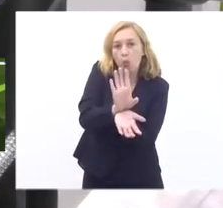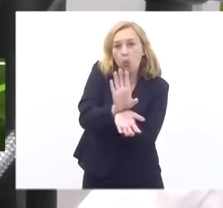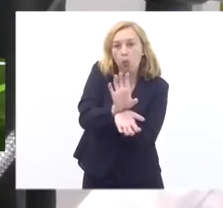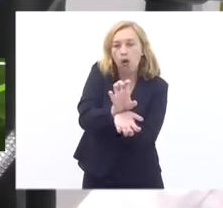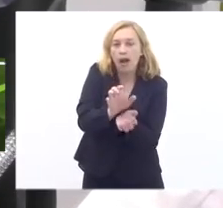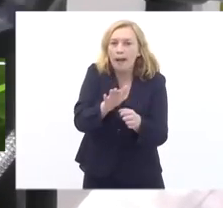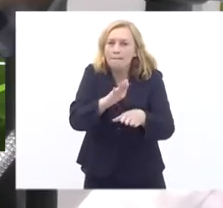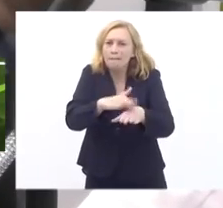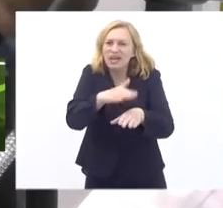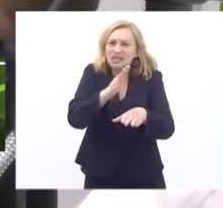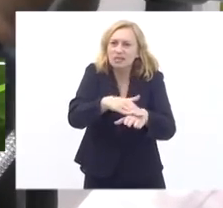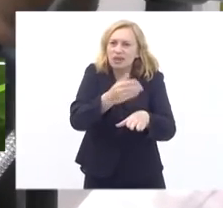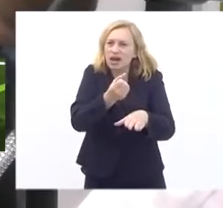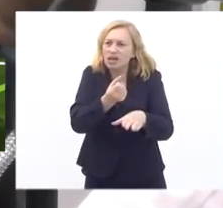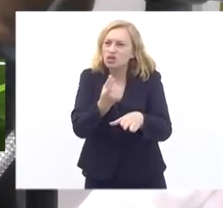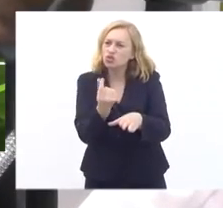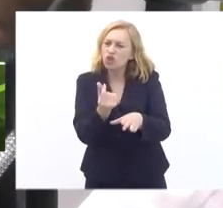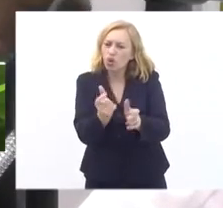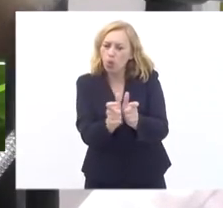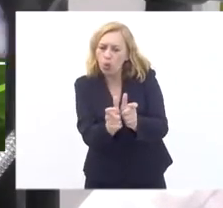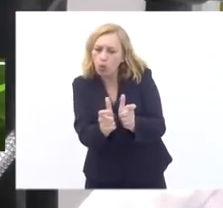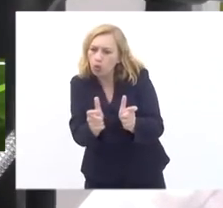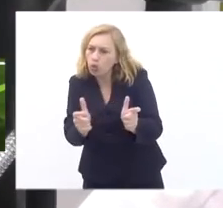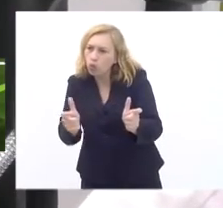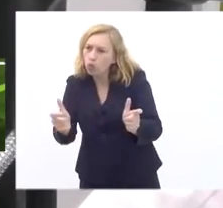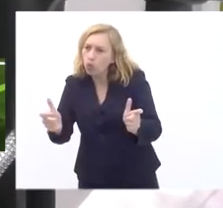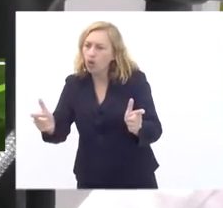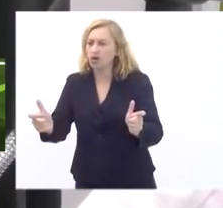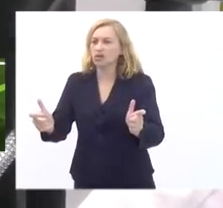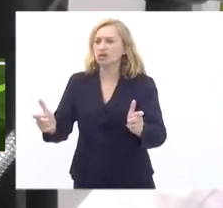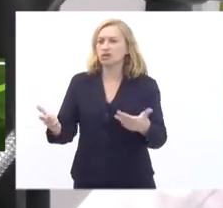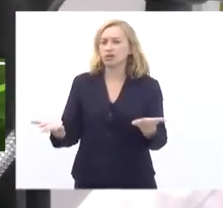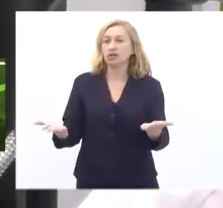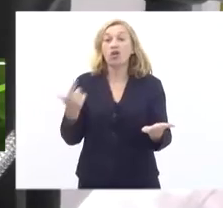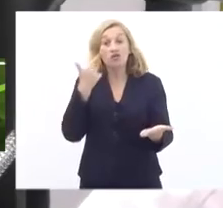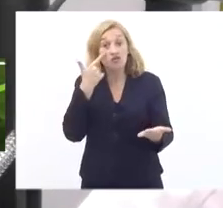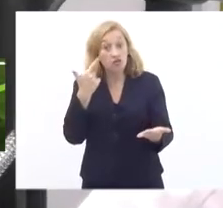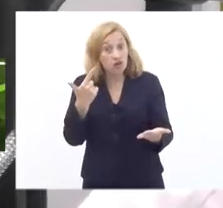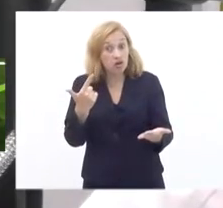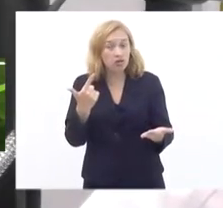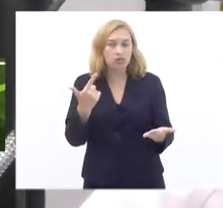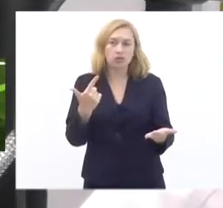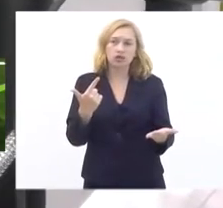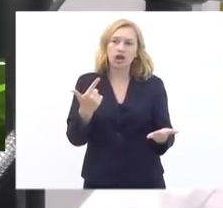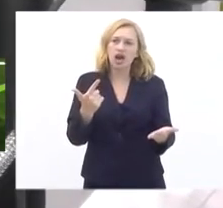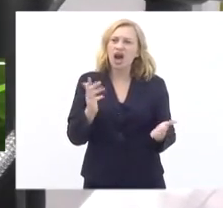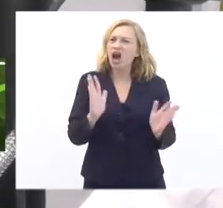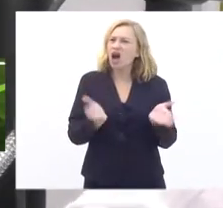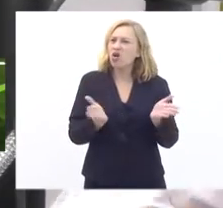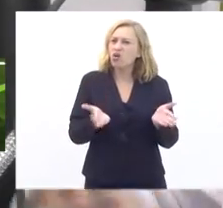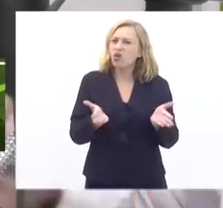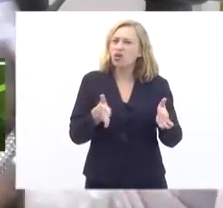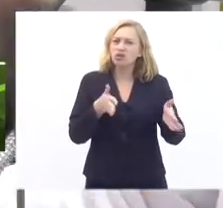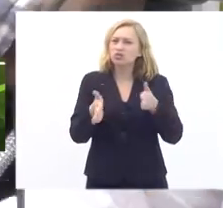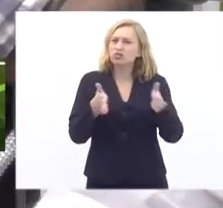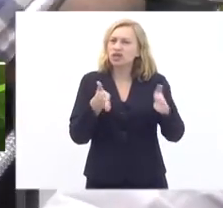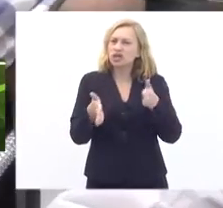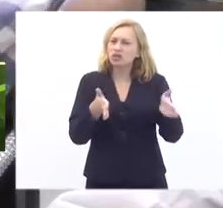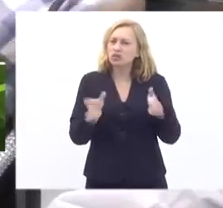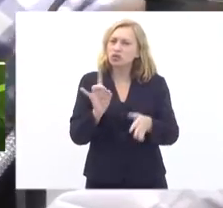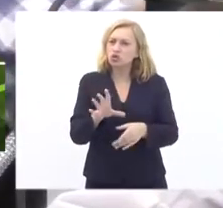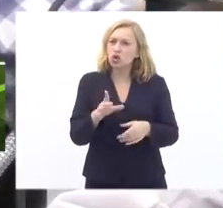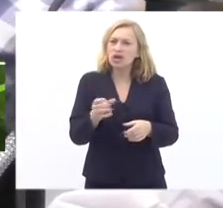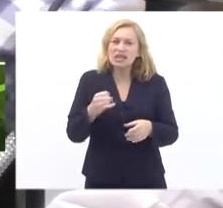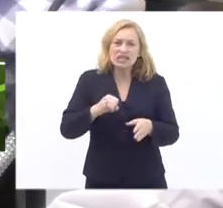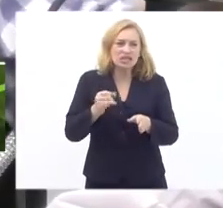aumentando há muito tempo. E agora veja bem, só pegou agora um determinado período. Se, porque